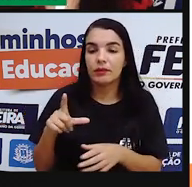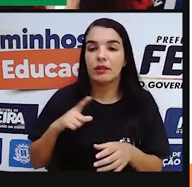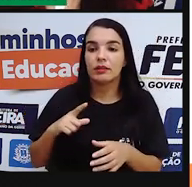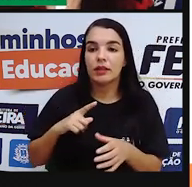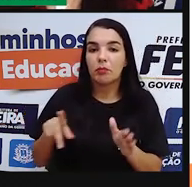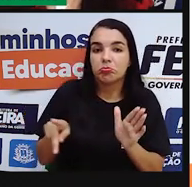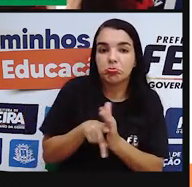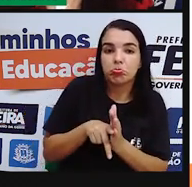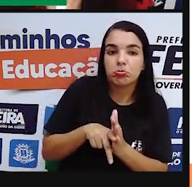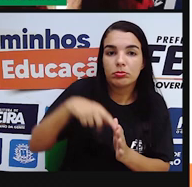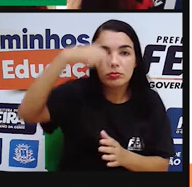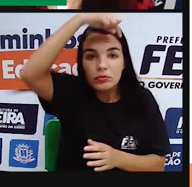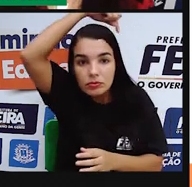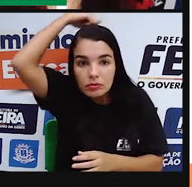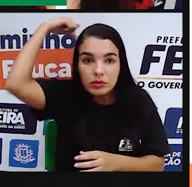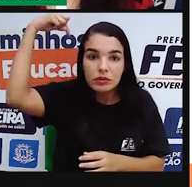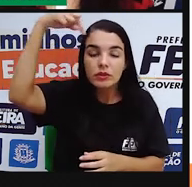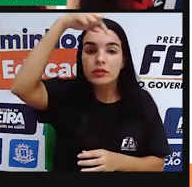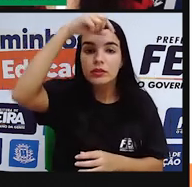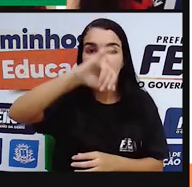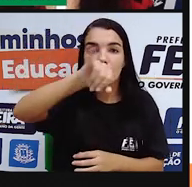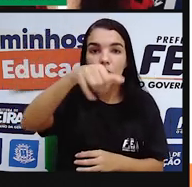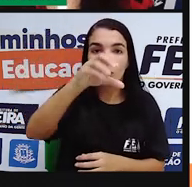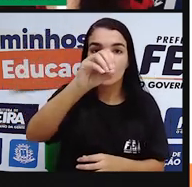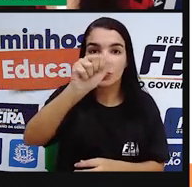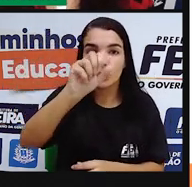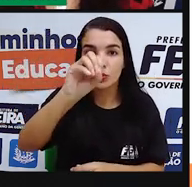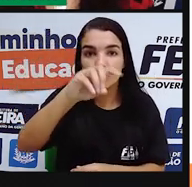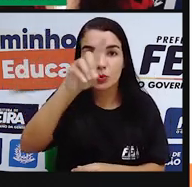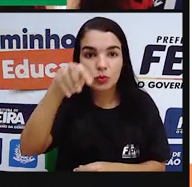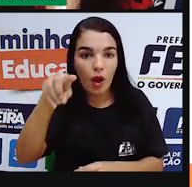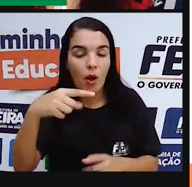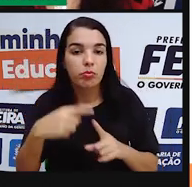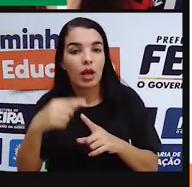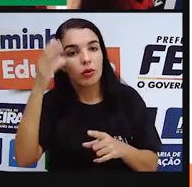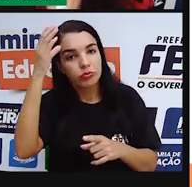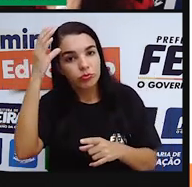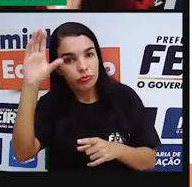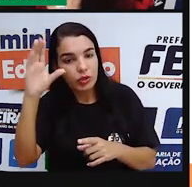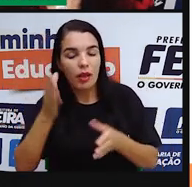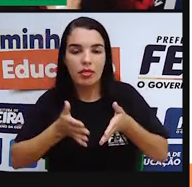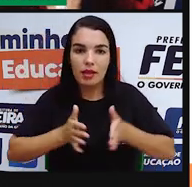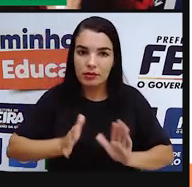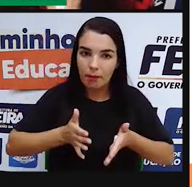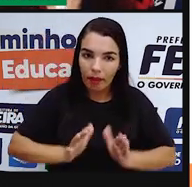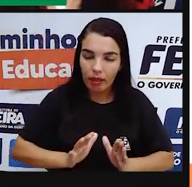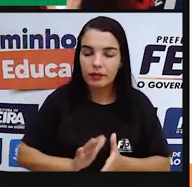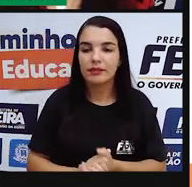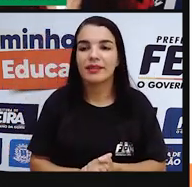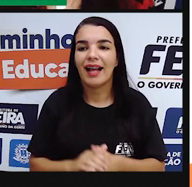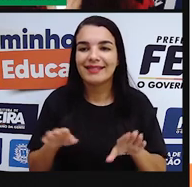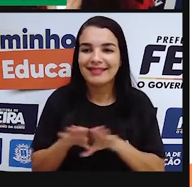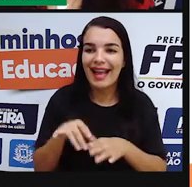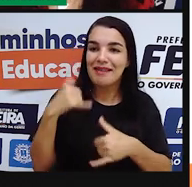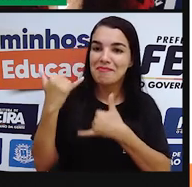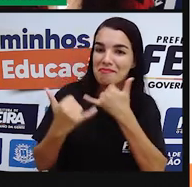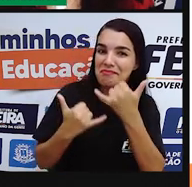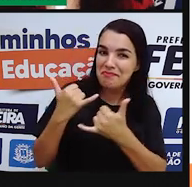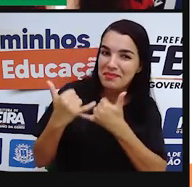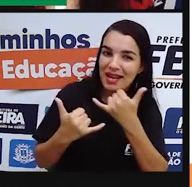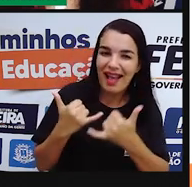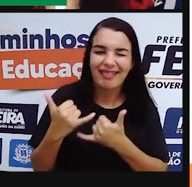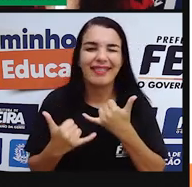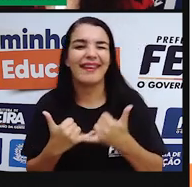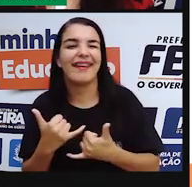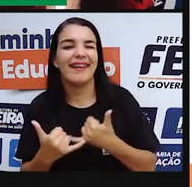referência à fogueira lá no nascimento de São João e que se tornou uma cultura. As brincadeiras, que